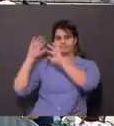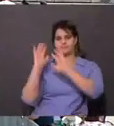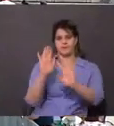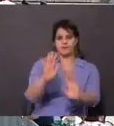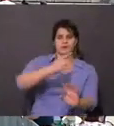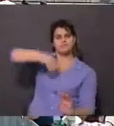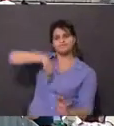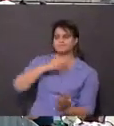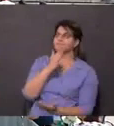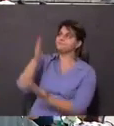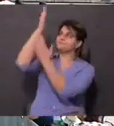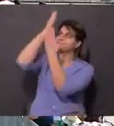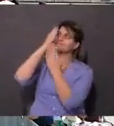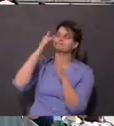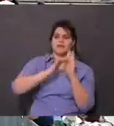Aclamemos.